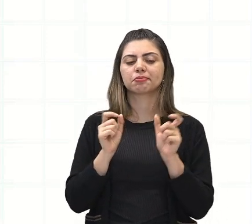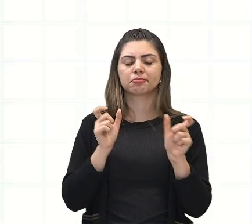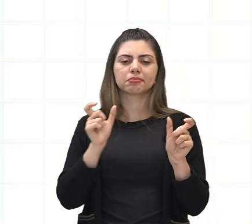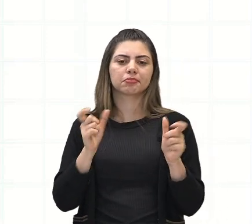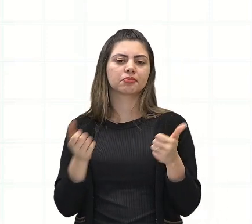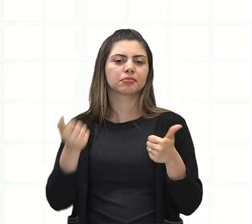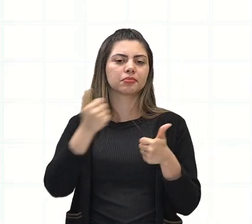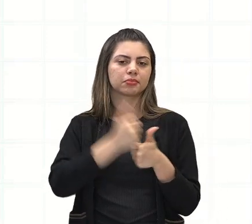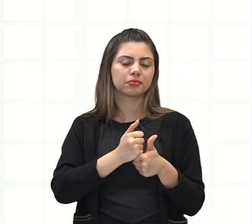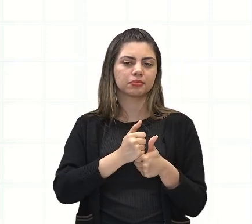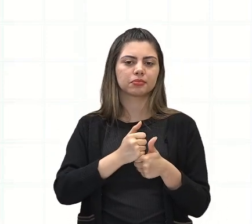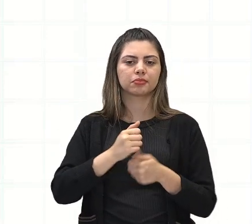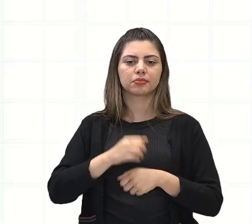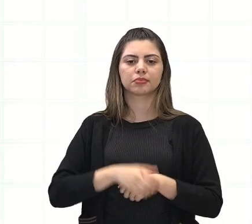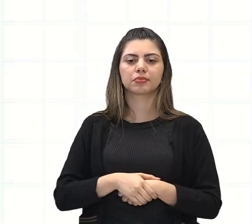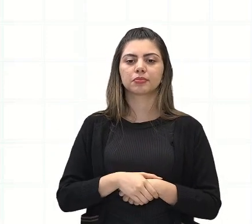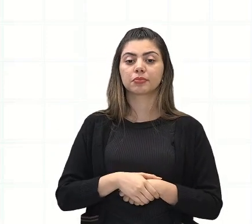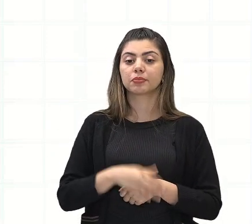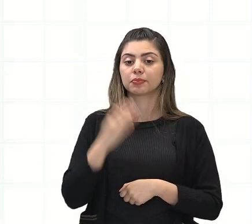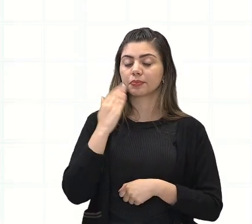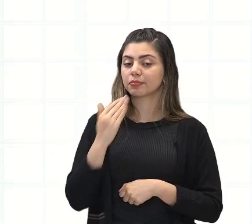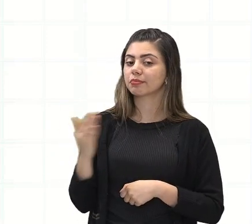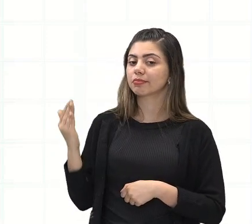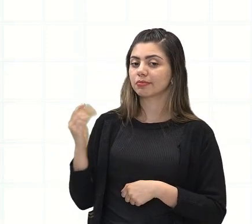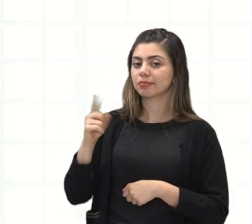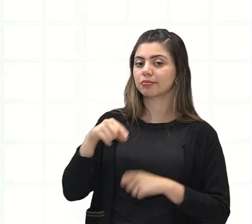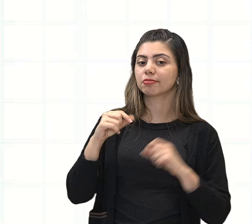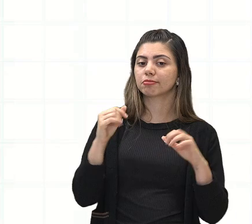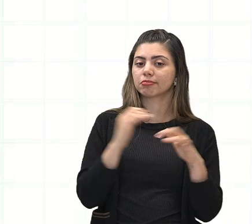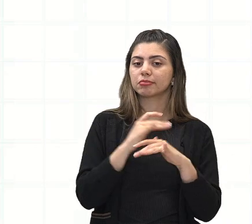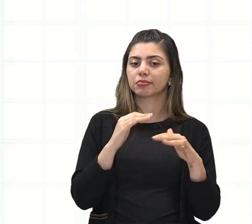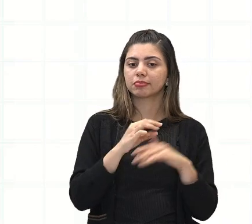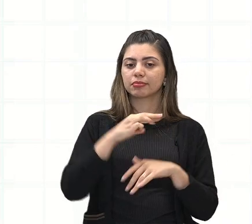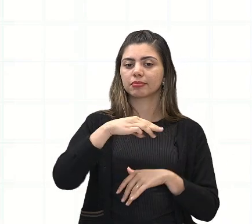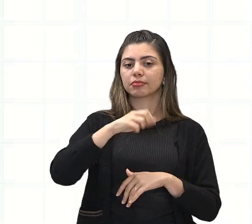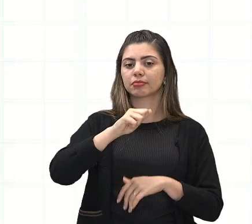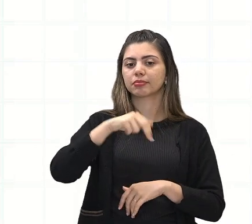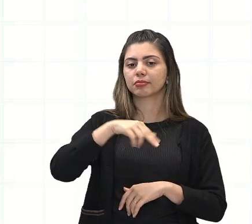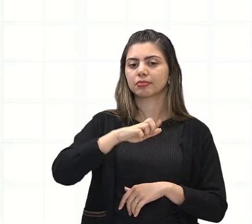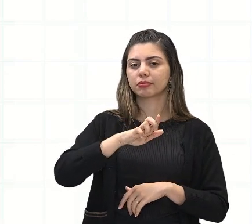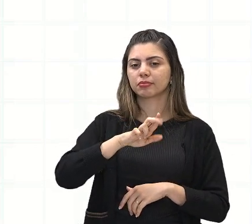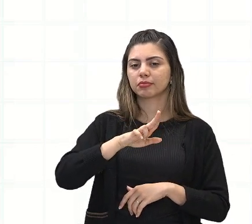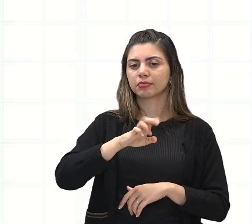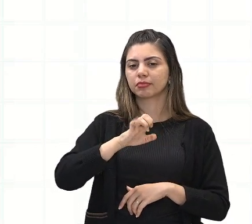aqui a ideia de lugar. Por exemplo, a cidade das Mangueiras. Qual é a cidade das Mangueiras? Você sabe qual é a